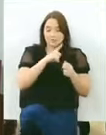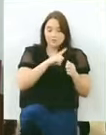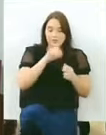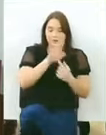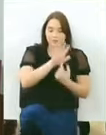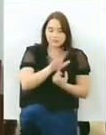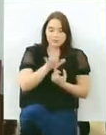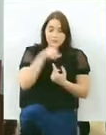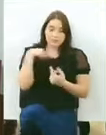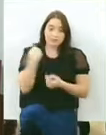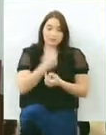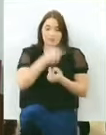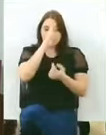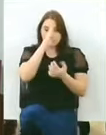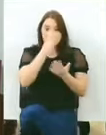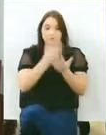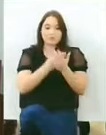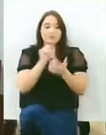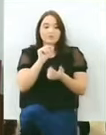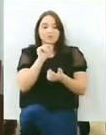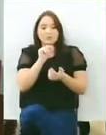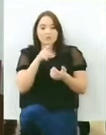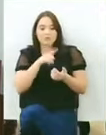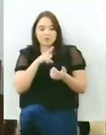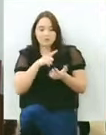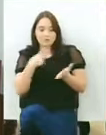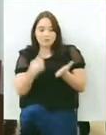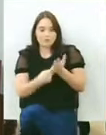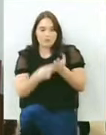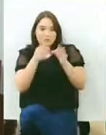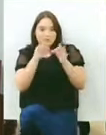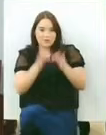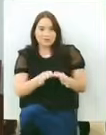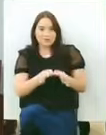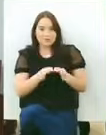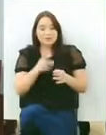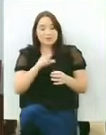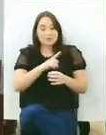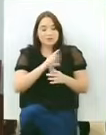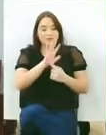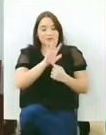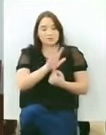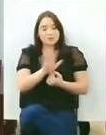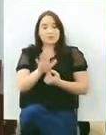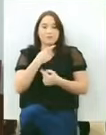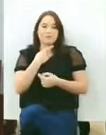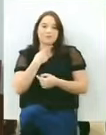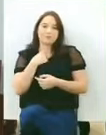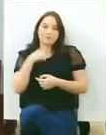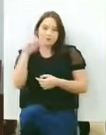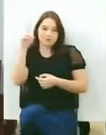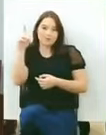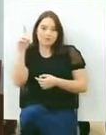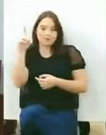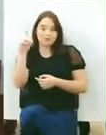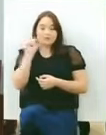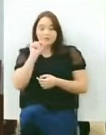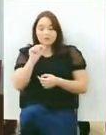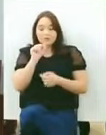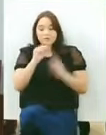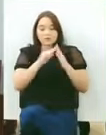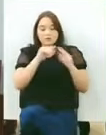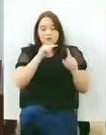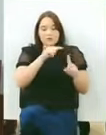palavra do Senhor, nós cremos, estamos cumprindo e trazendo à luz a revelação da sua vontade para